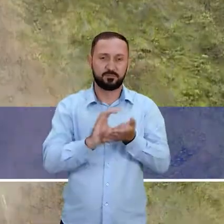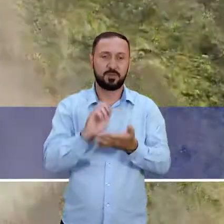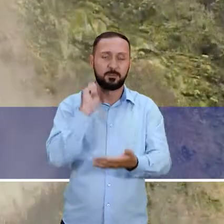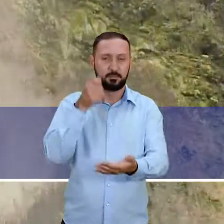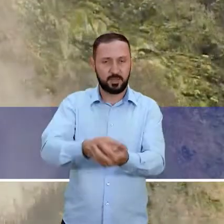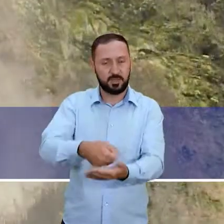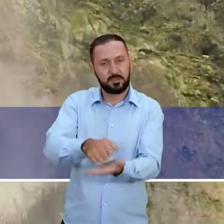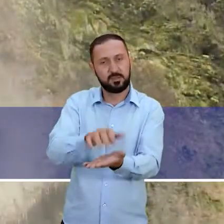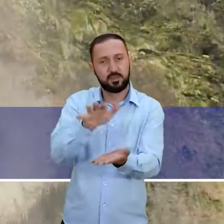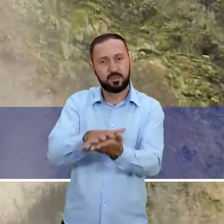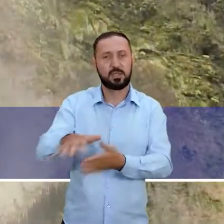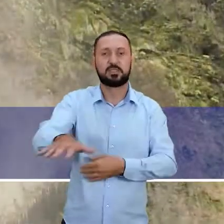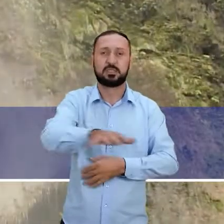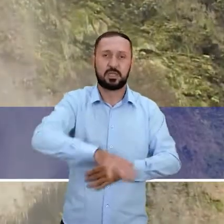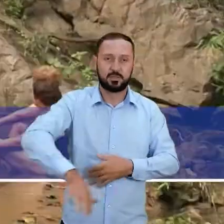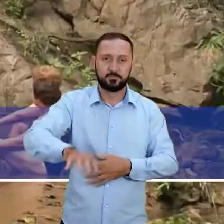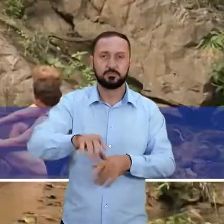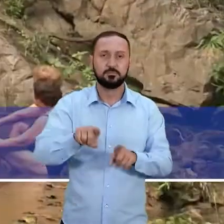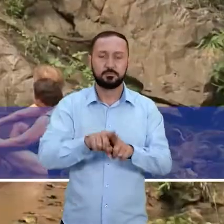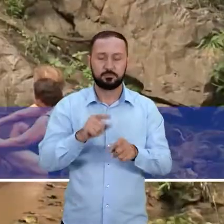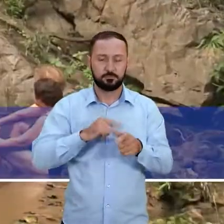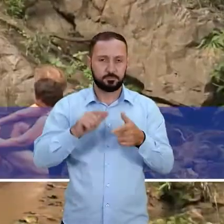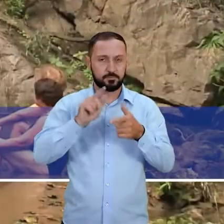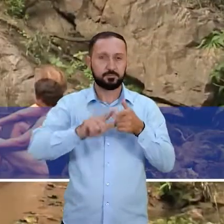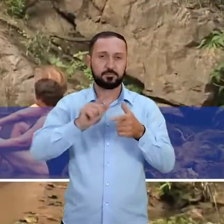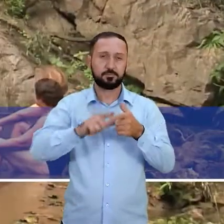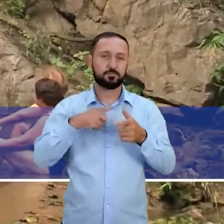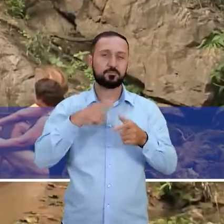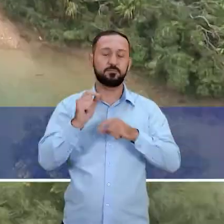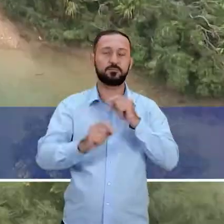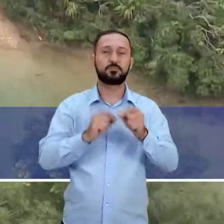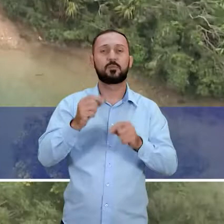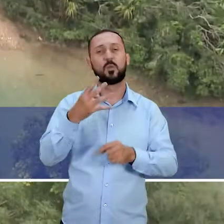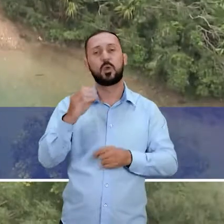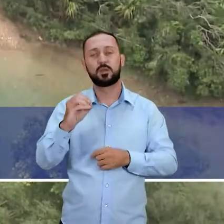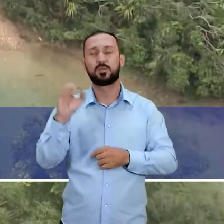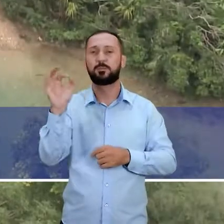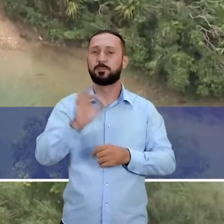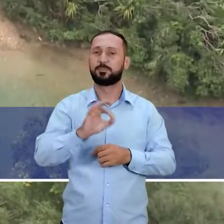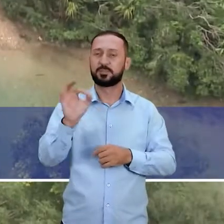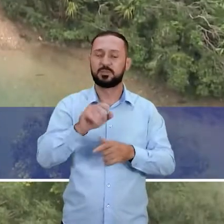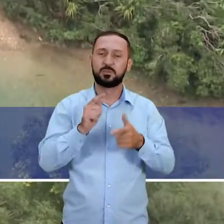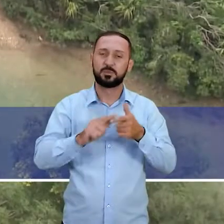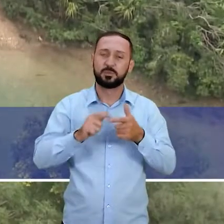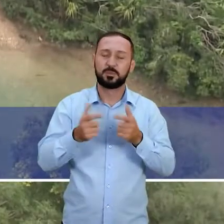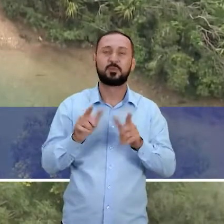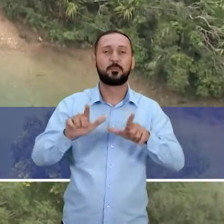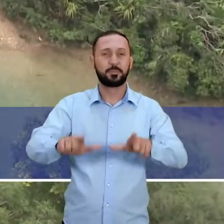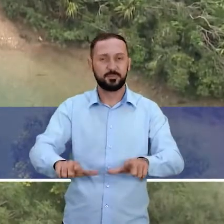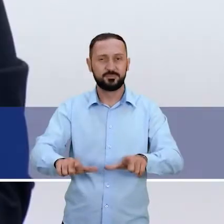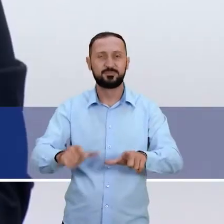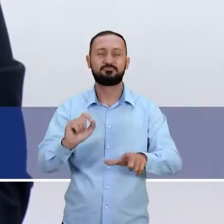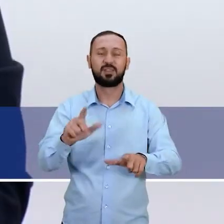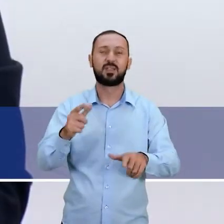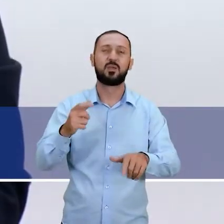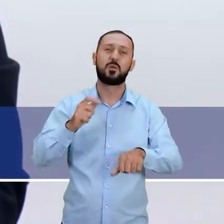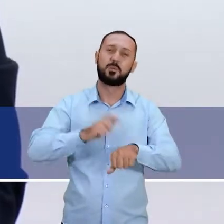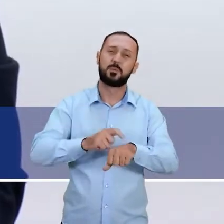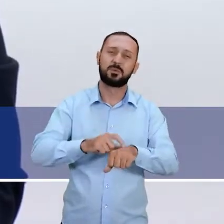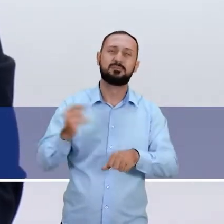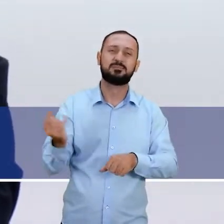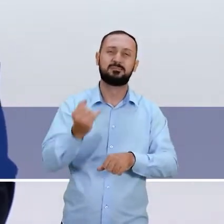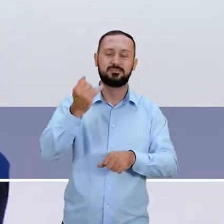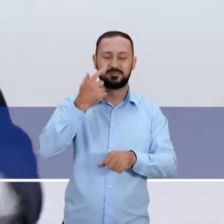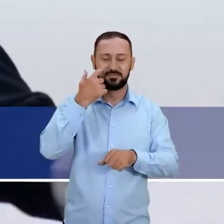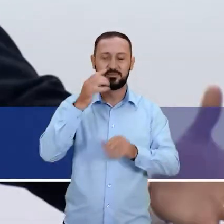com indenizações na área do parque e entraves na regularização fundiária de 40% das propriedades rurais são pontos